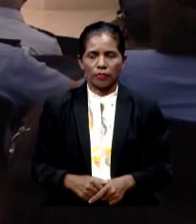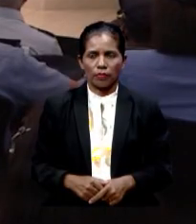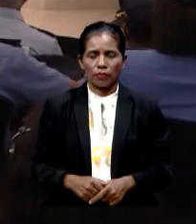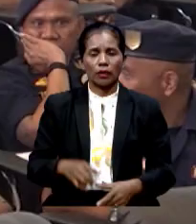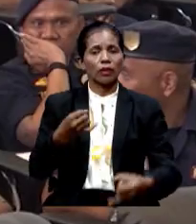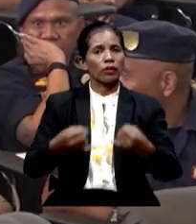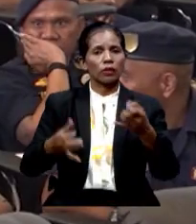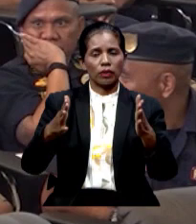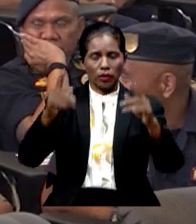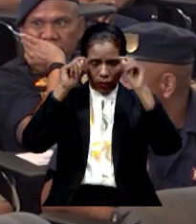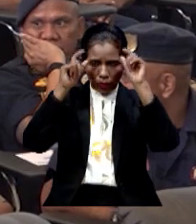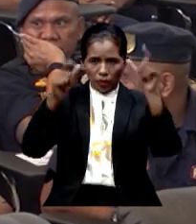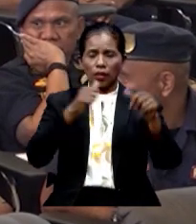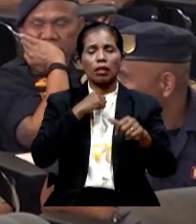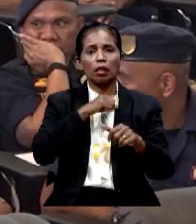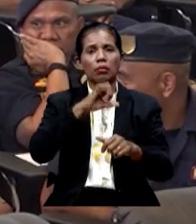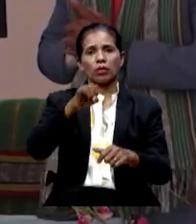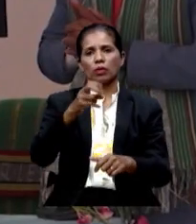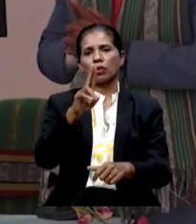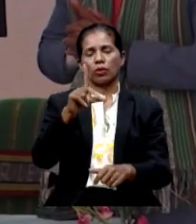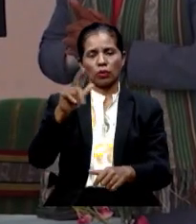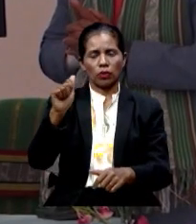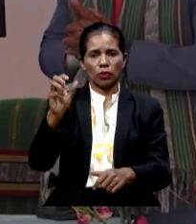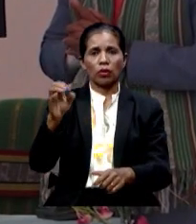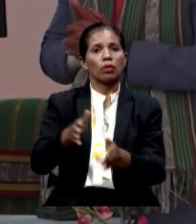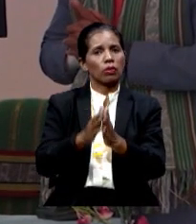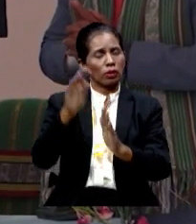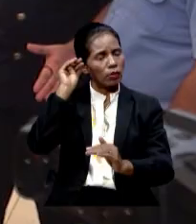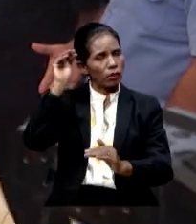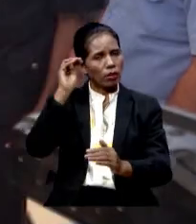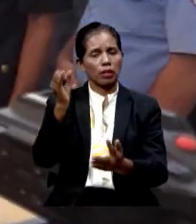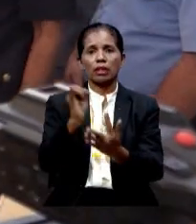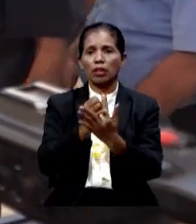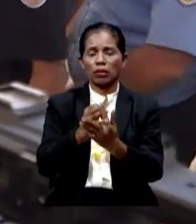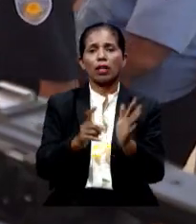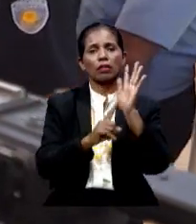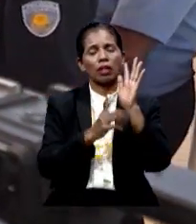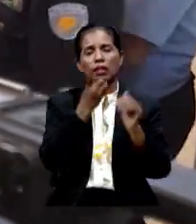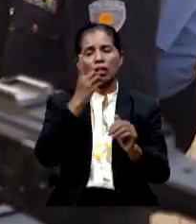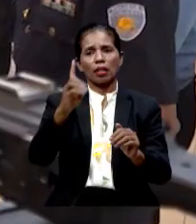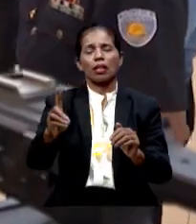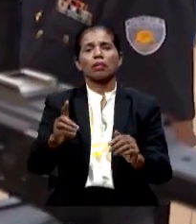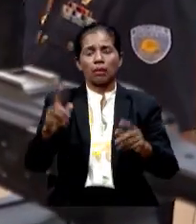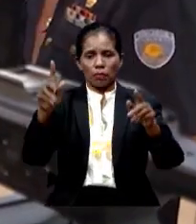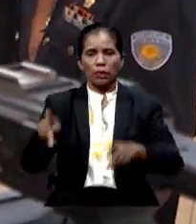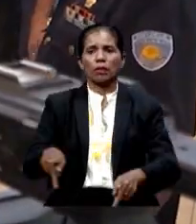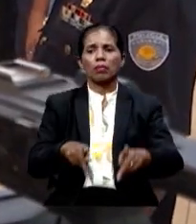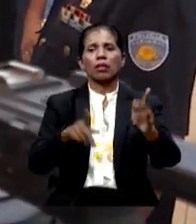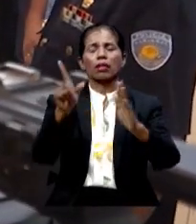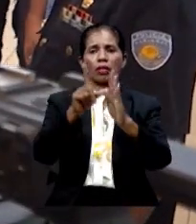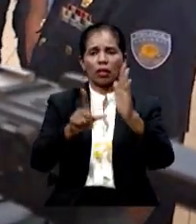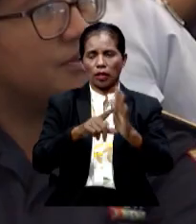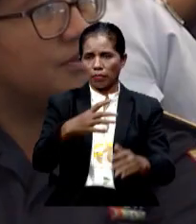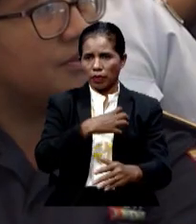Jurista Timuruan, Padre Júlio Crispim, russo ministro interior, ato declara ba público, conaba legitimidade decreto-lei